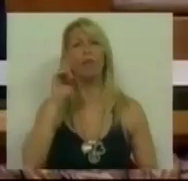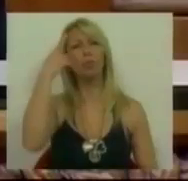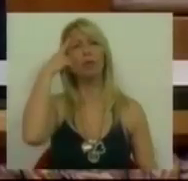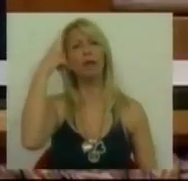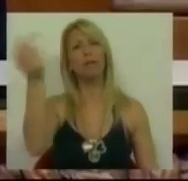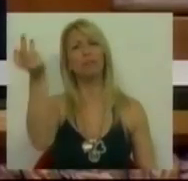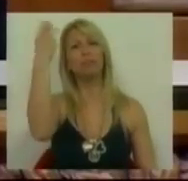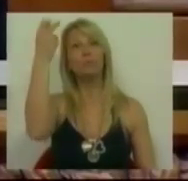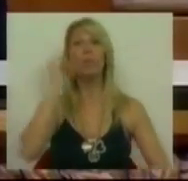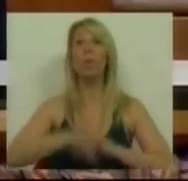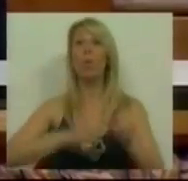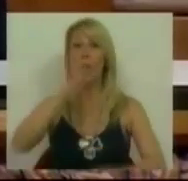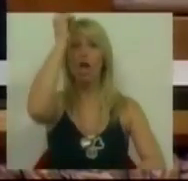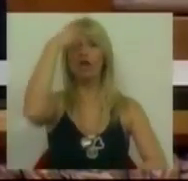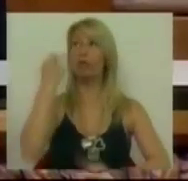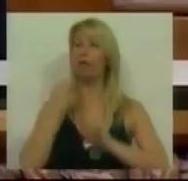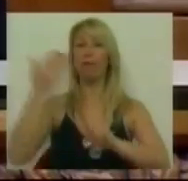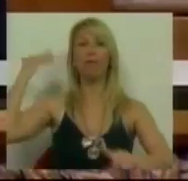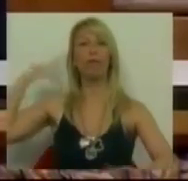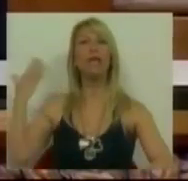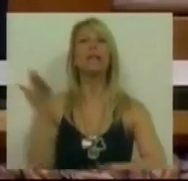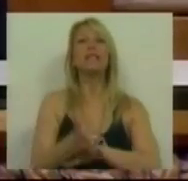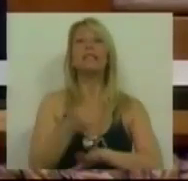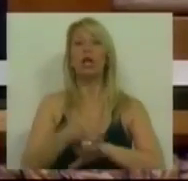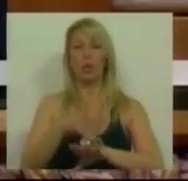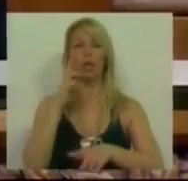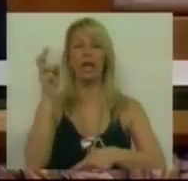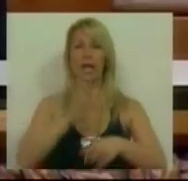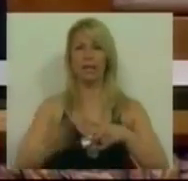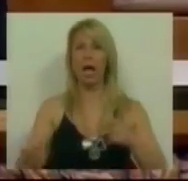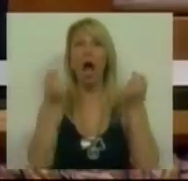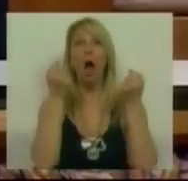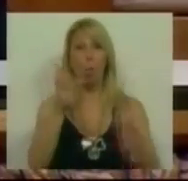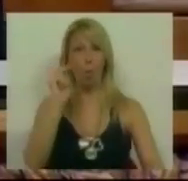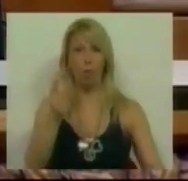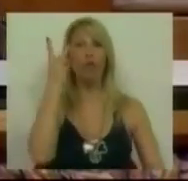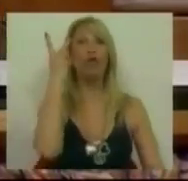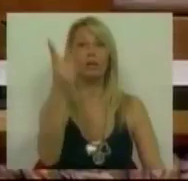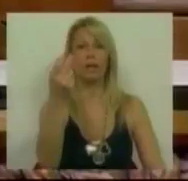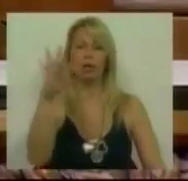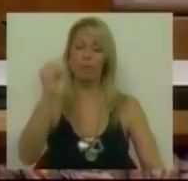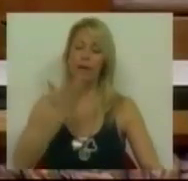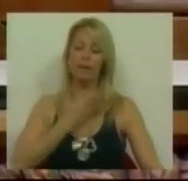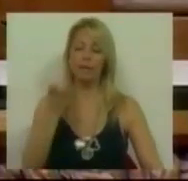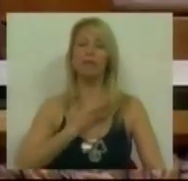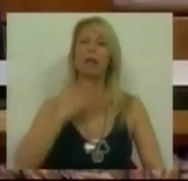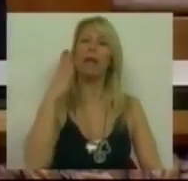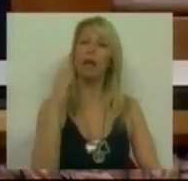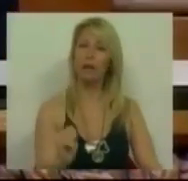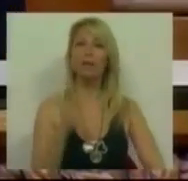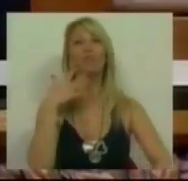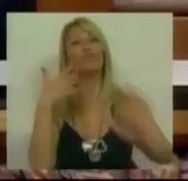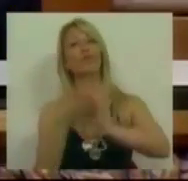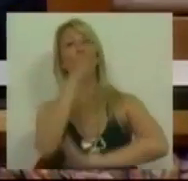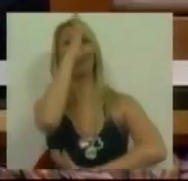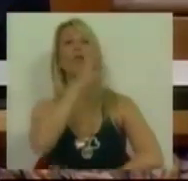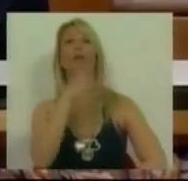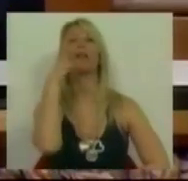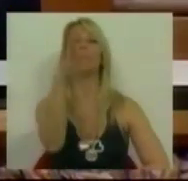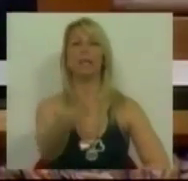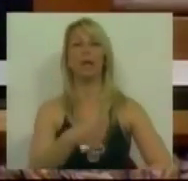é a história recente no setor da eletricidade. Há quase 2 anos, PSD e CDS chegavam ao governo